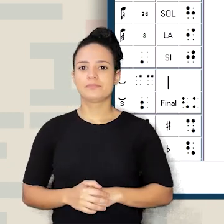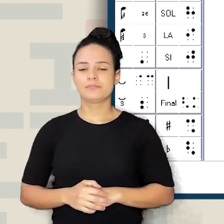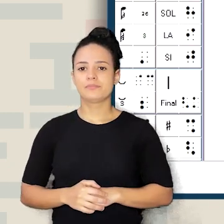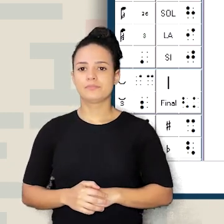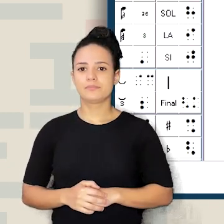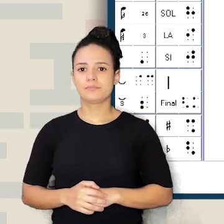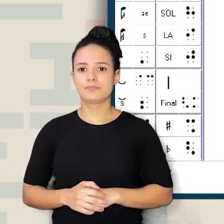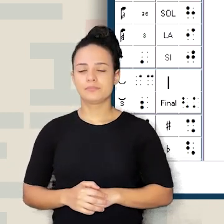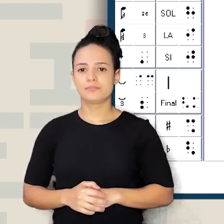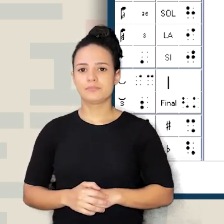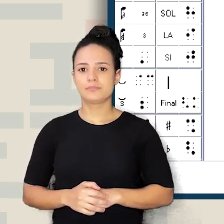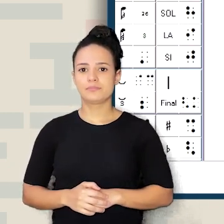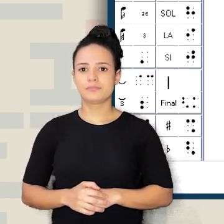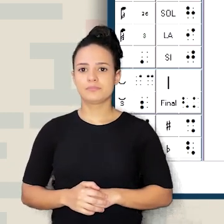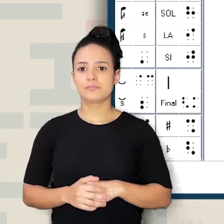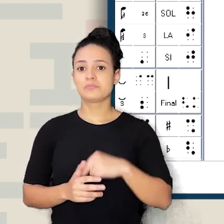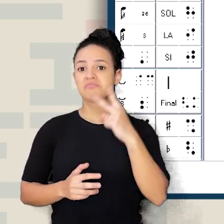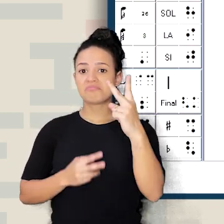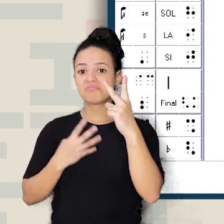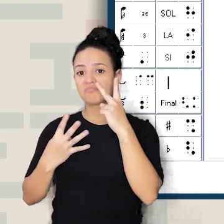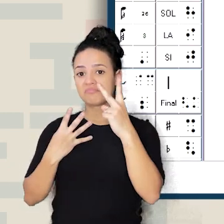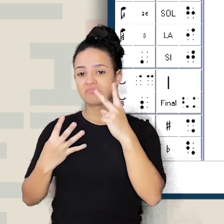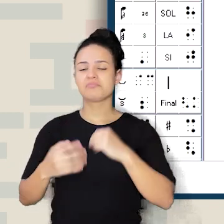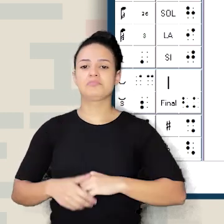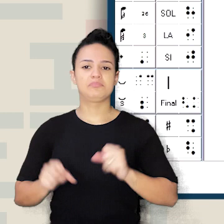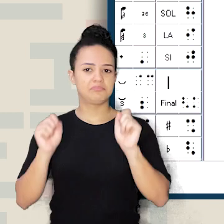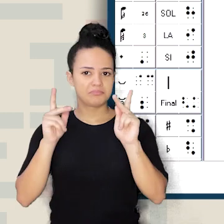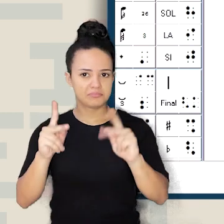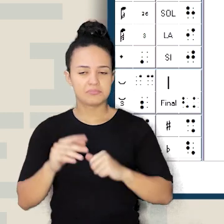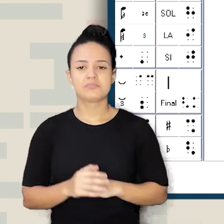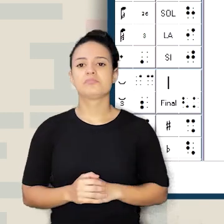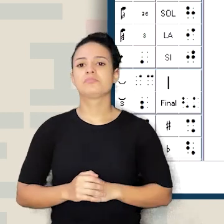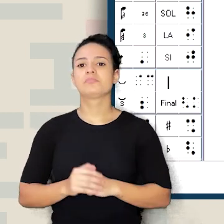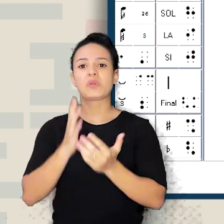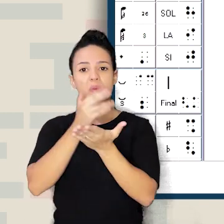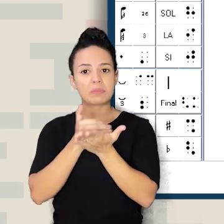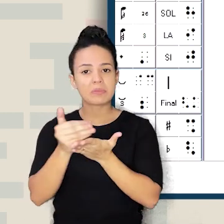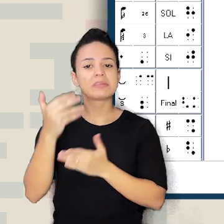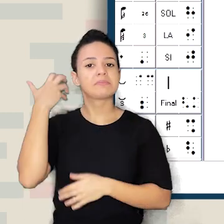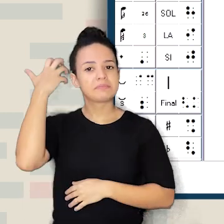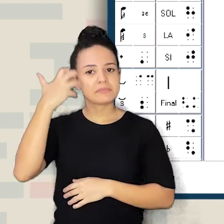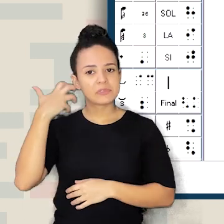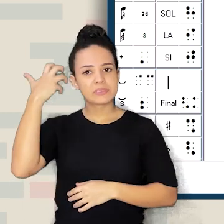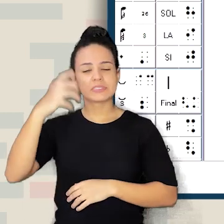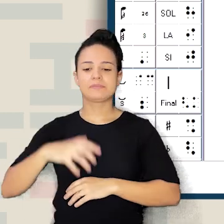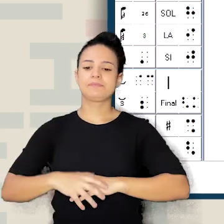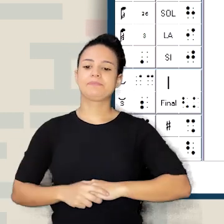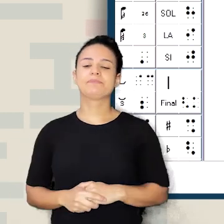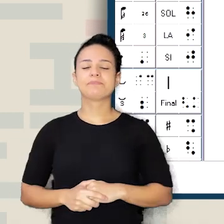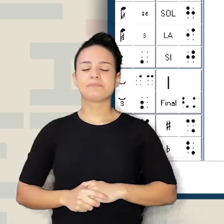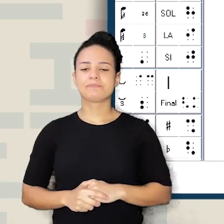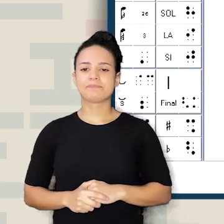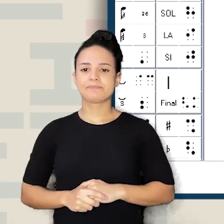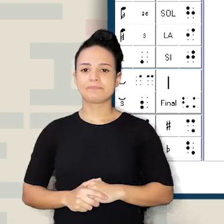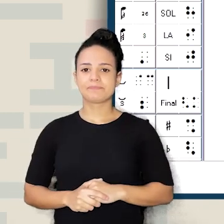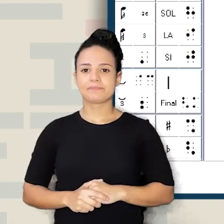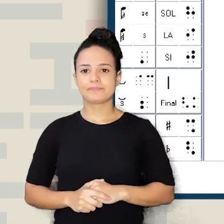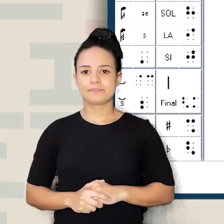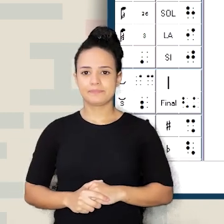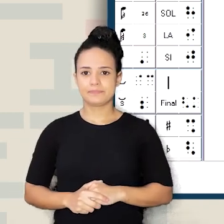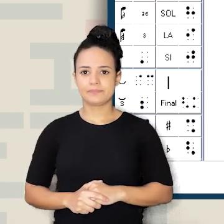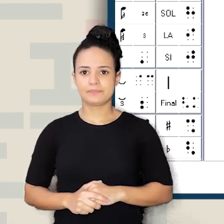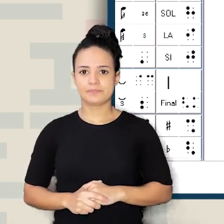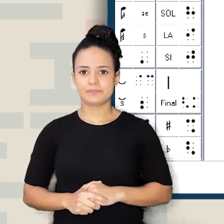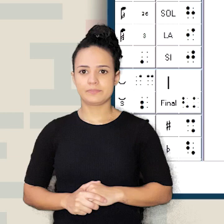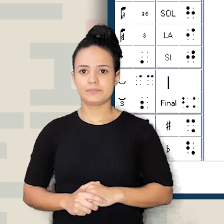Eu tenho um sinal de Quarta, número, 2 dedo indicador, sobre grupeto 4. Espaço. Tá bom? E inicio o meu trecho musical.